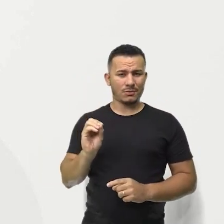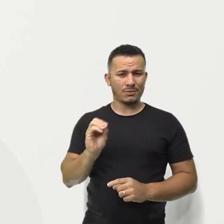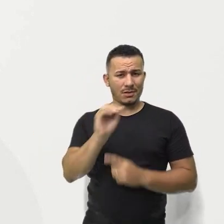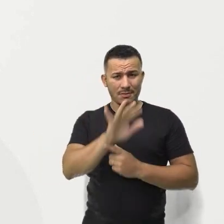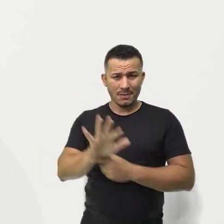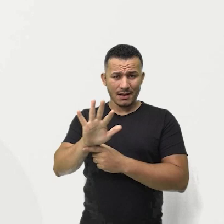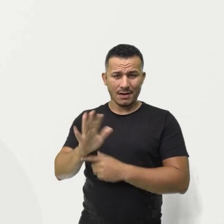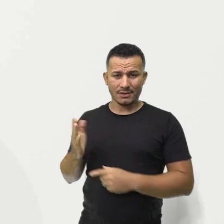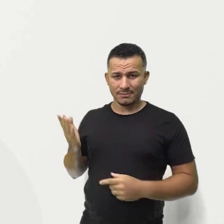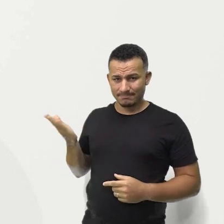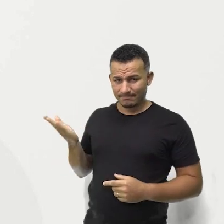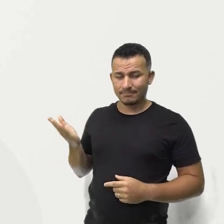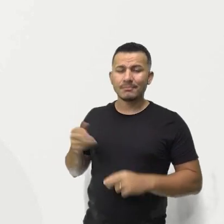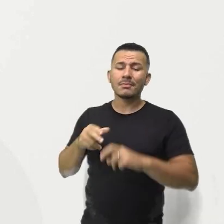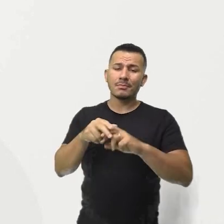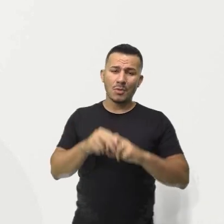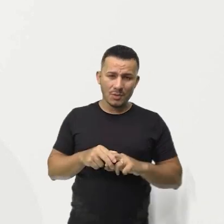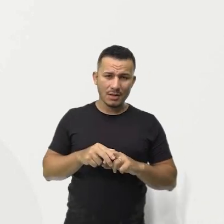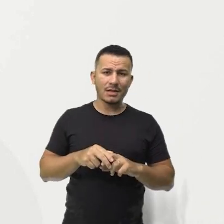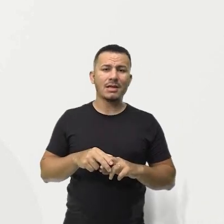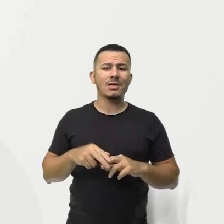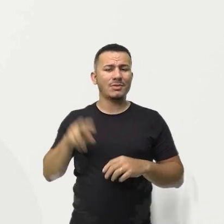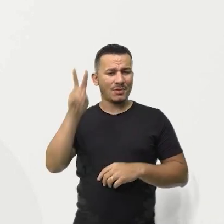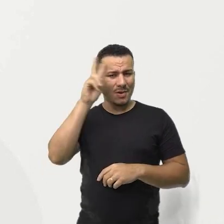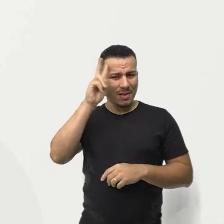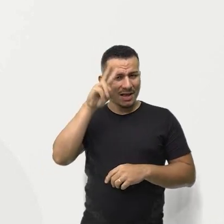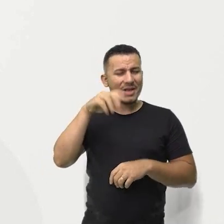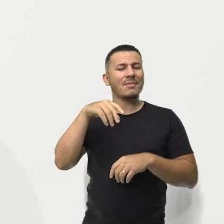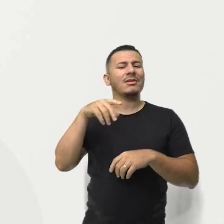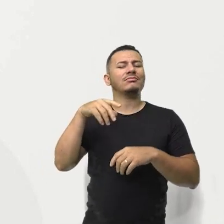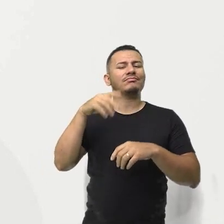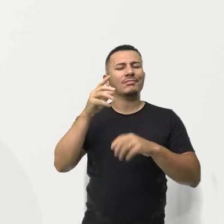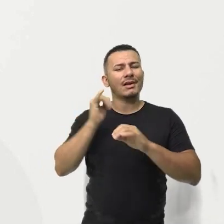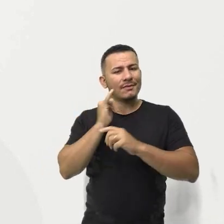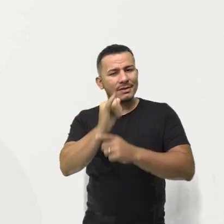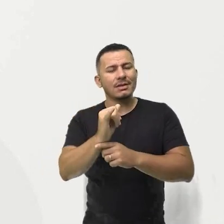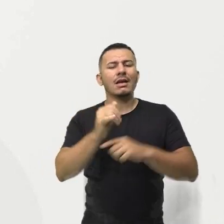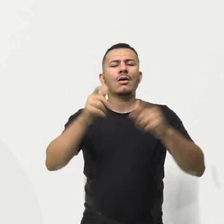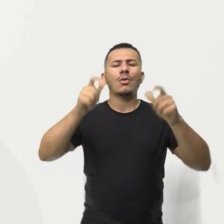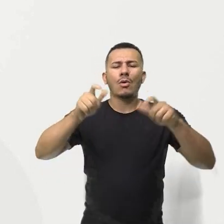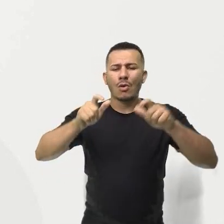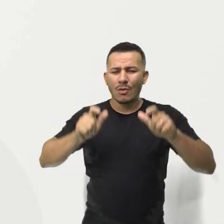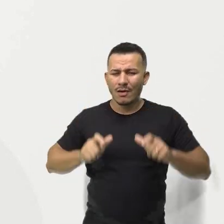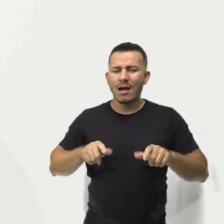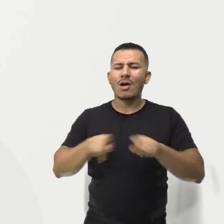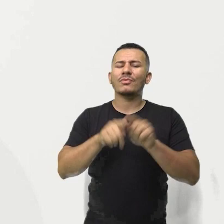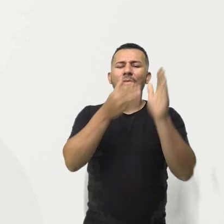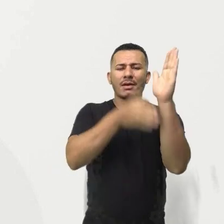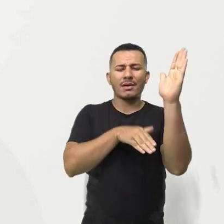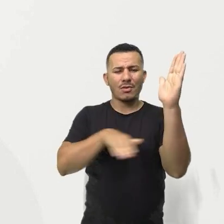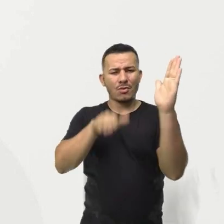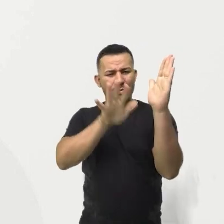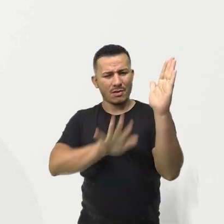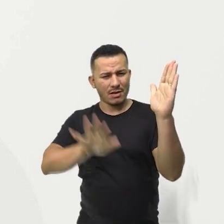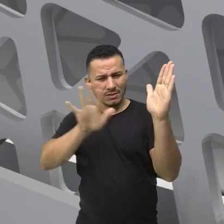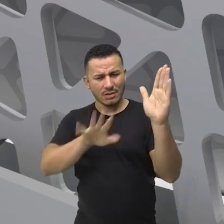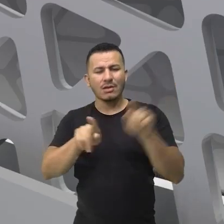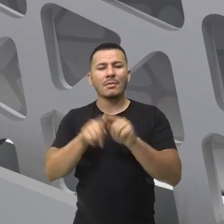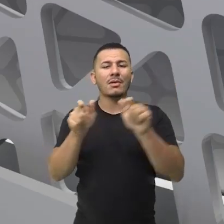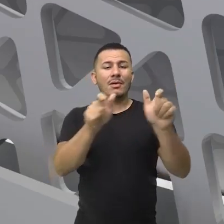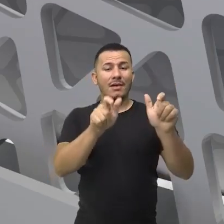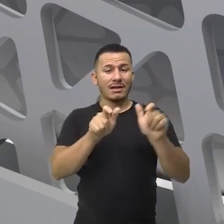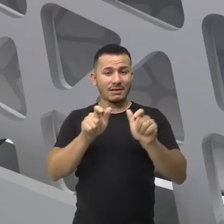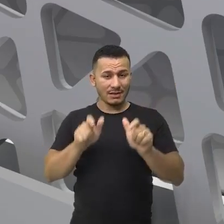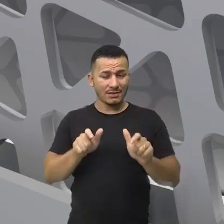prontinho, e a gente vai ter que localizar esses pontos, pessoal, aí no plano cartesiano, tá legal? Por isso o professor